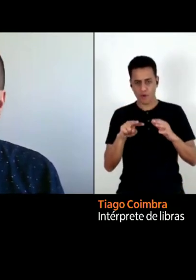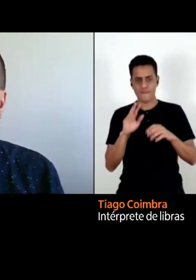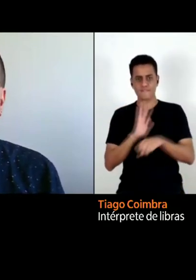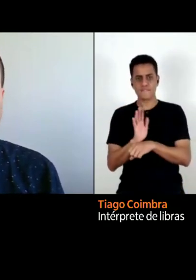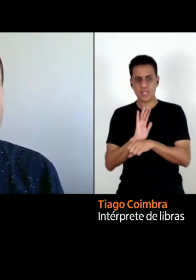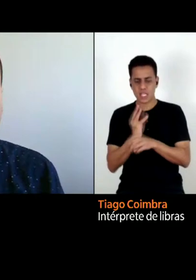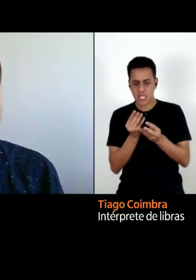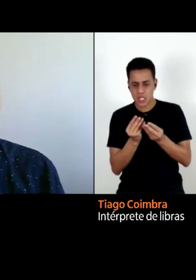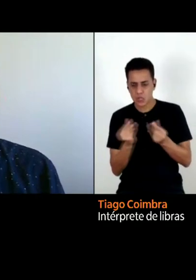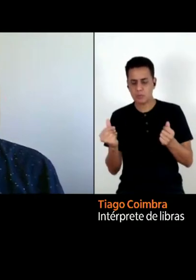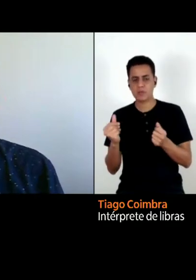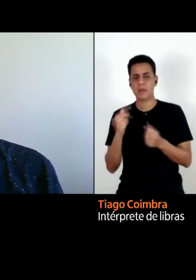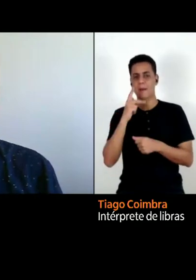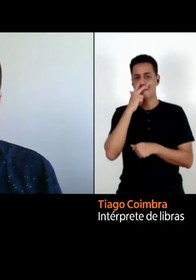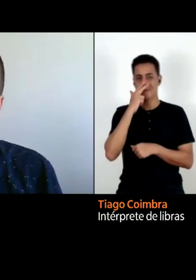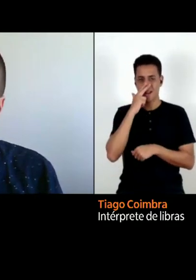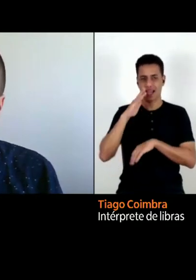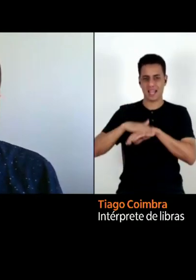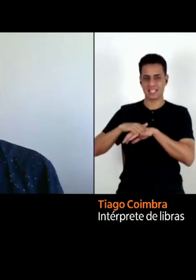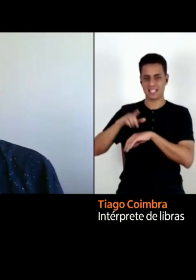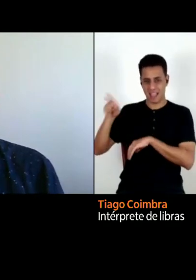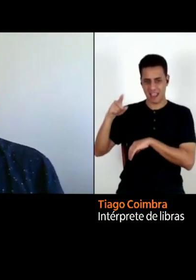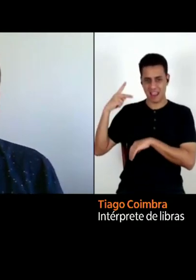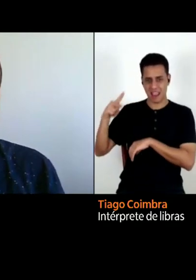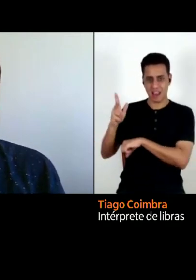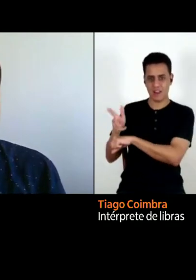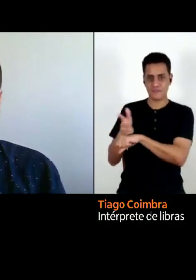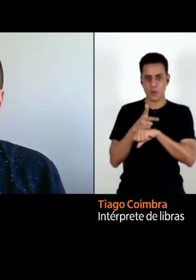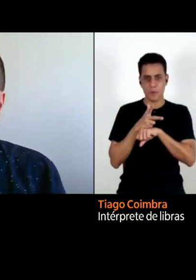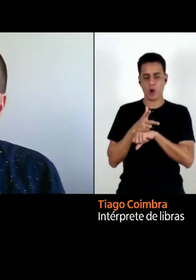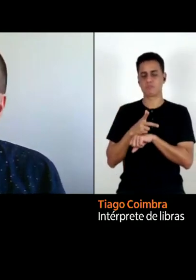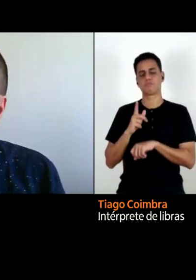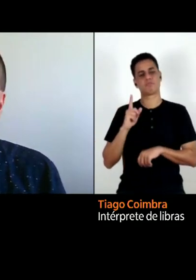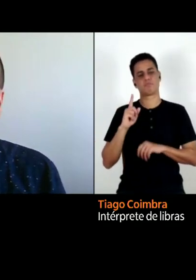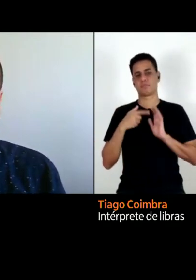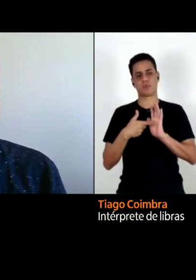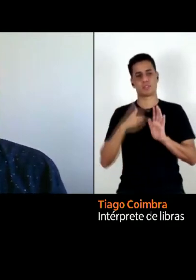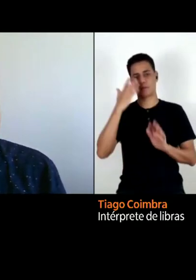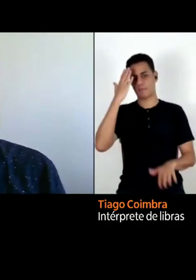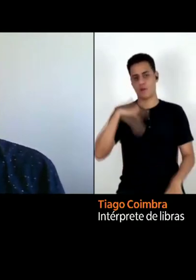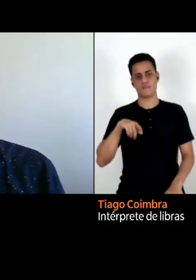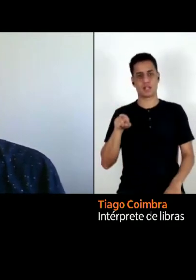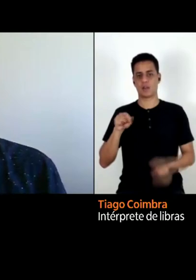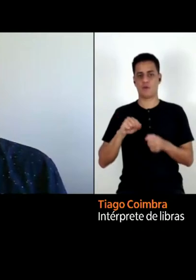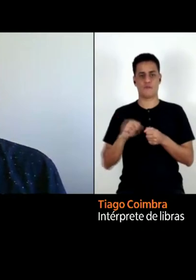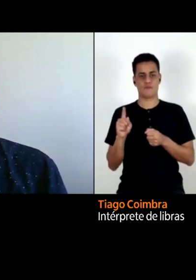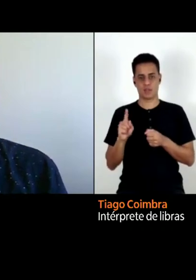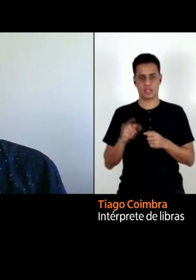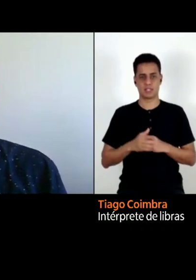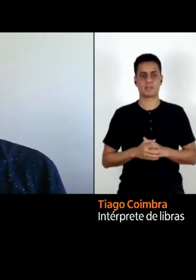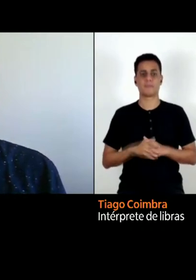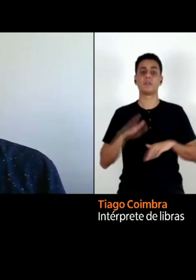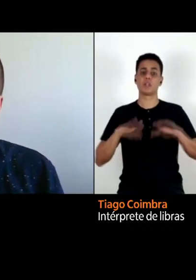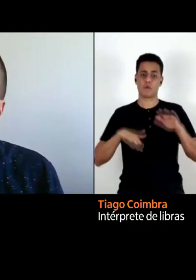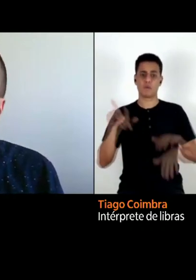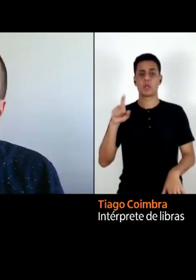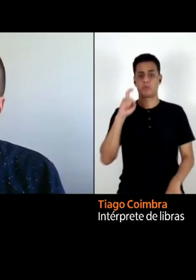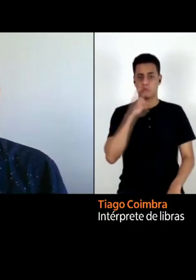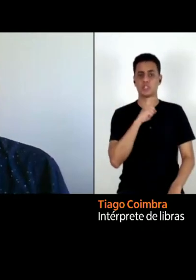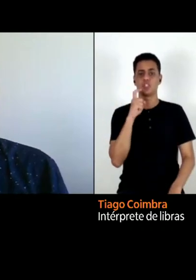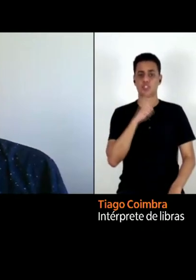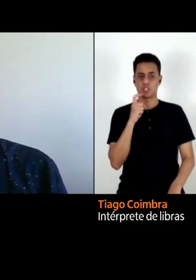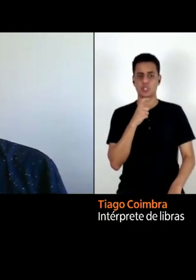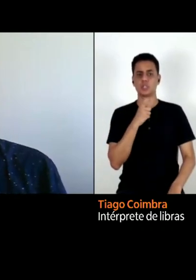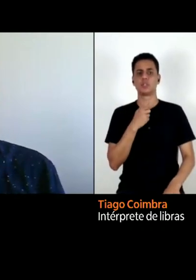da filmagem alegada pelo brasileiro. Cunha Salles até pode ter mentido, um blefe